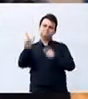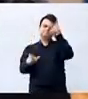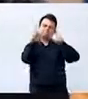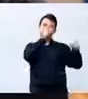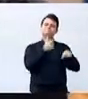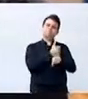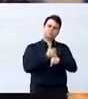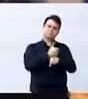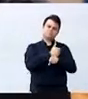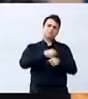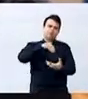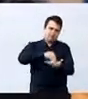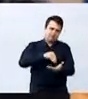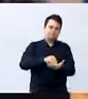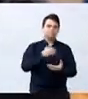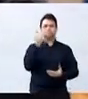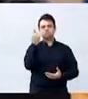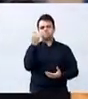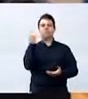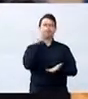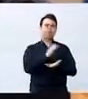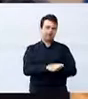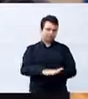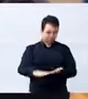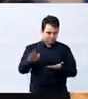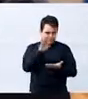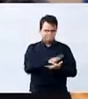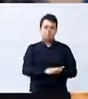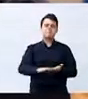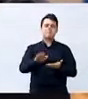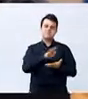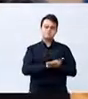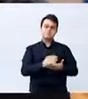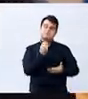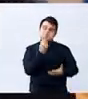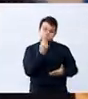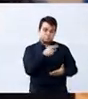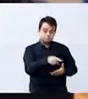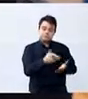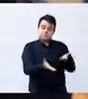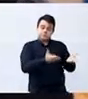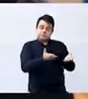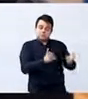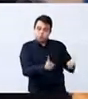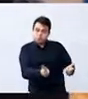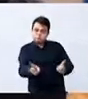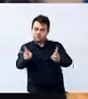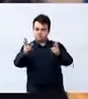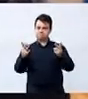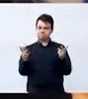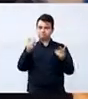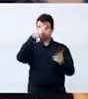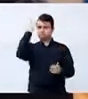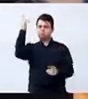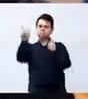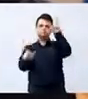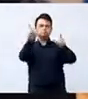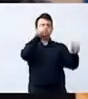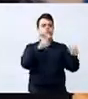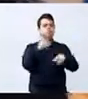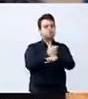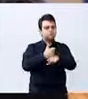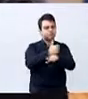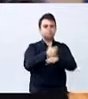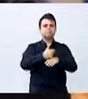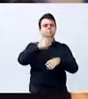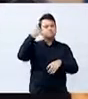né? O custo, tudo, né? A gente entende. Mas o ideal seria que não interrompesse. Vários profissionais, então você